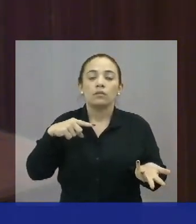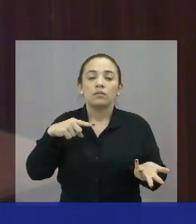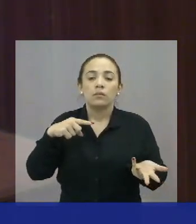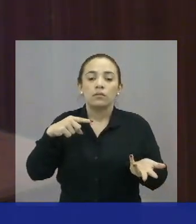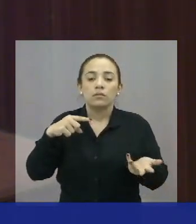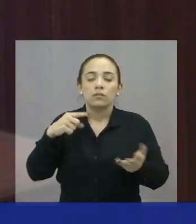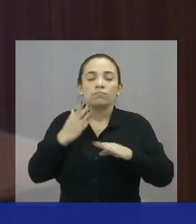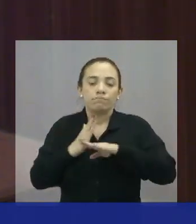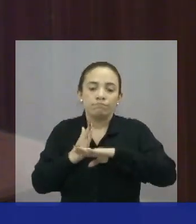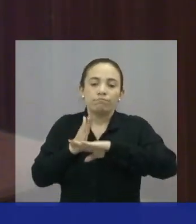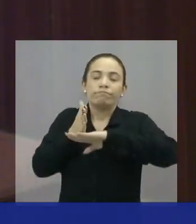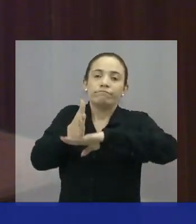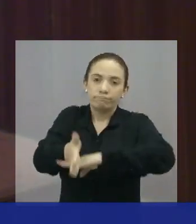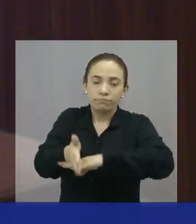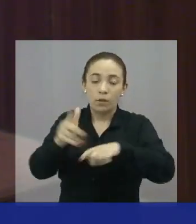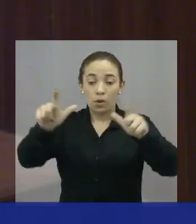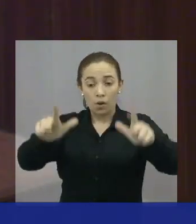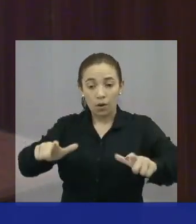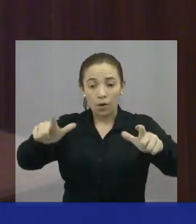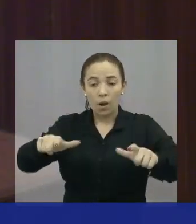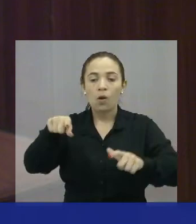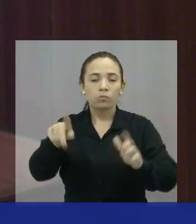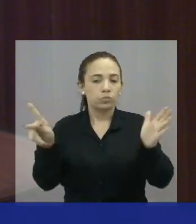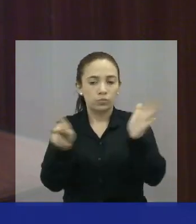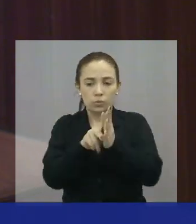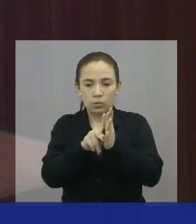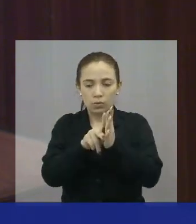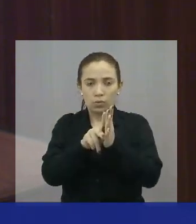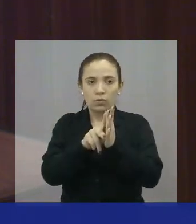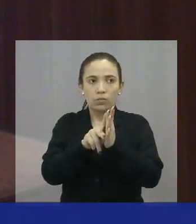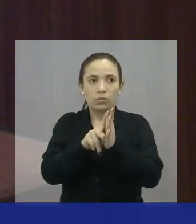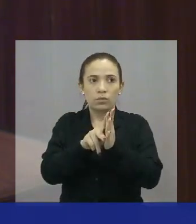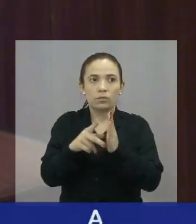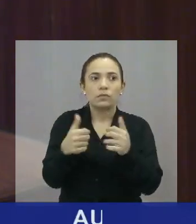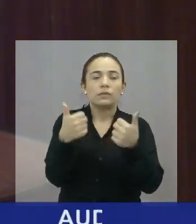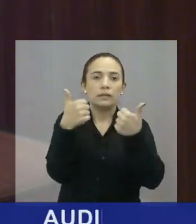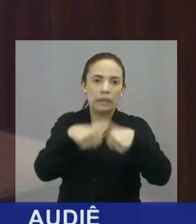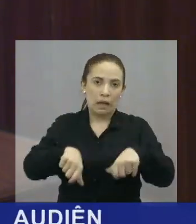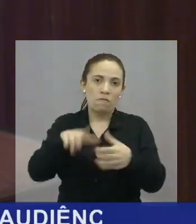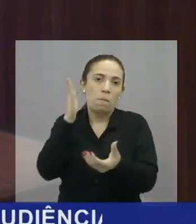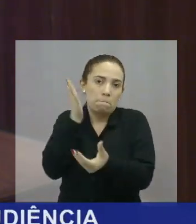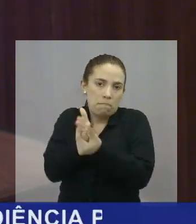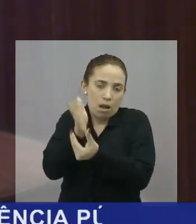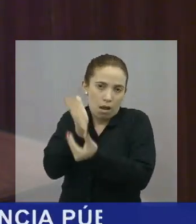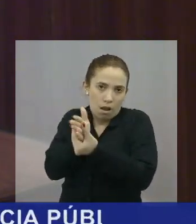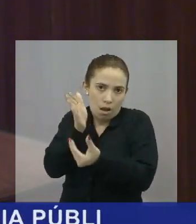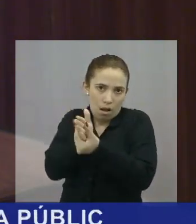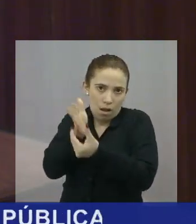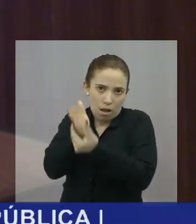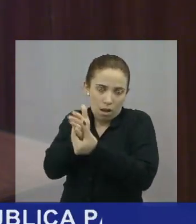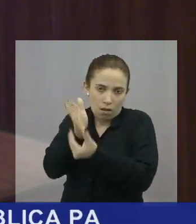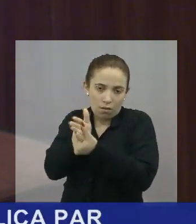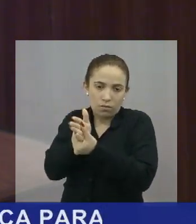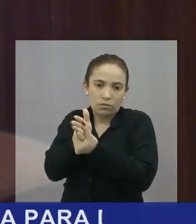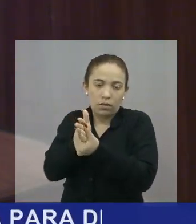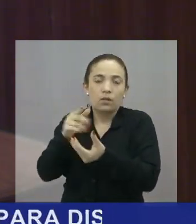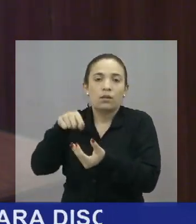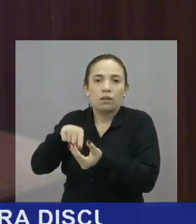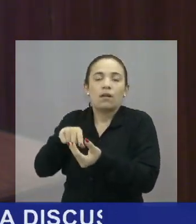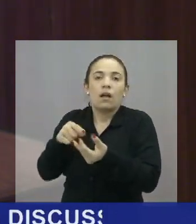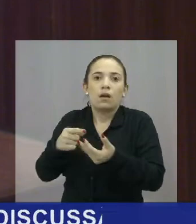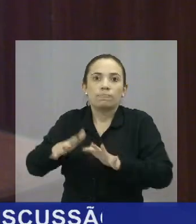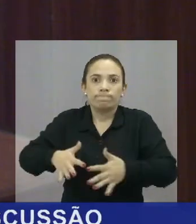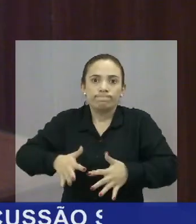estabelecimento onde o proprietário estava com a pasta na mão, assim, tremendo.